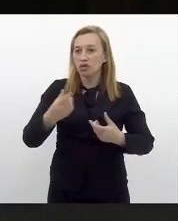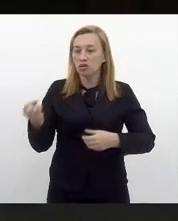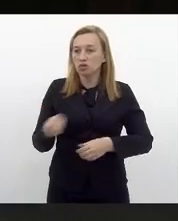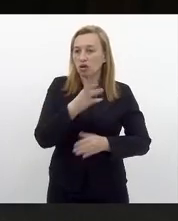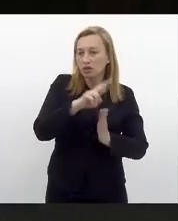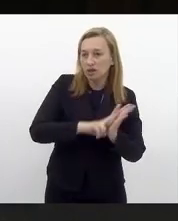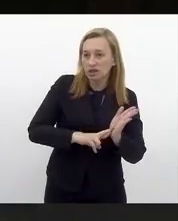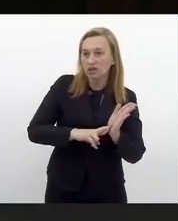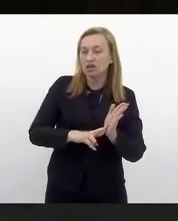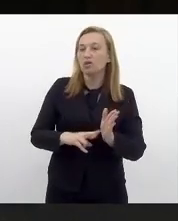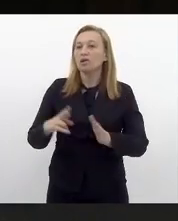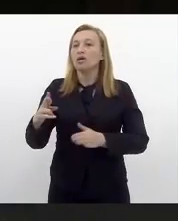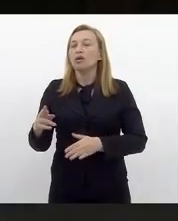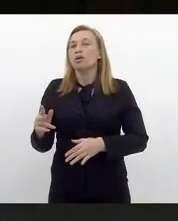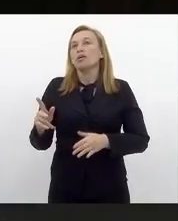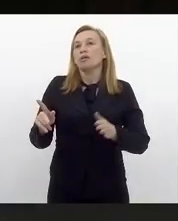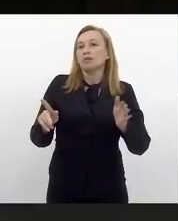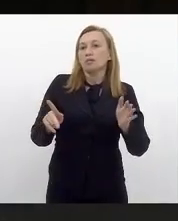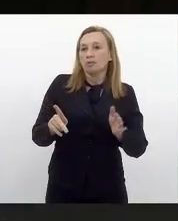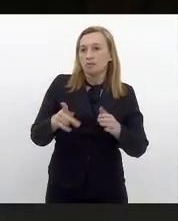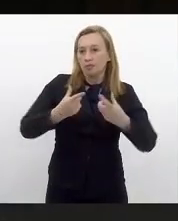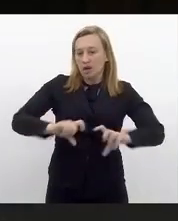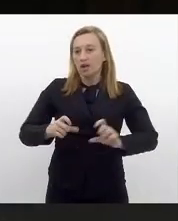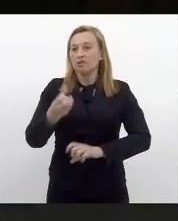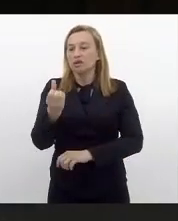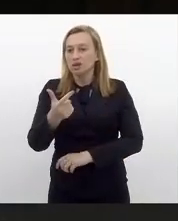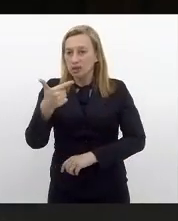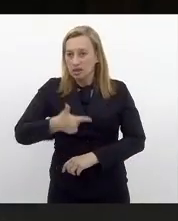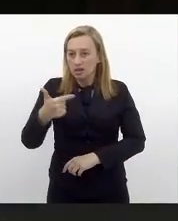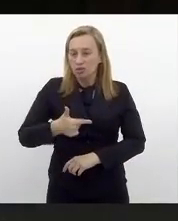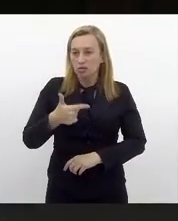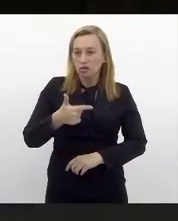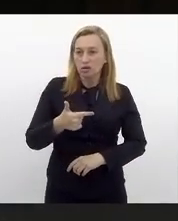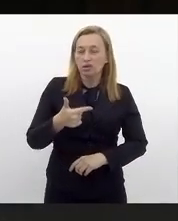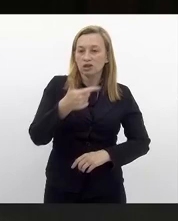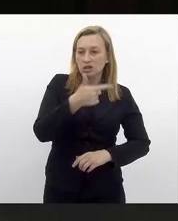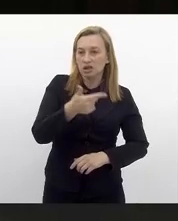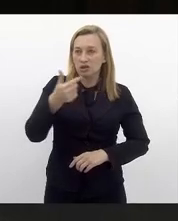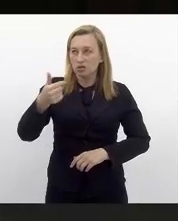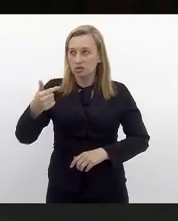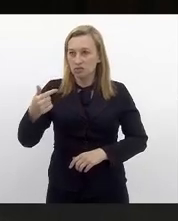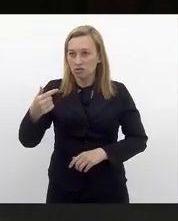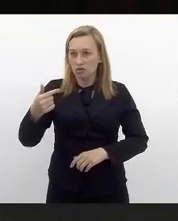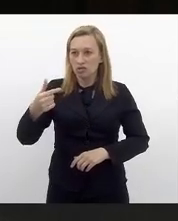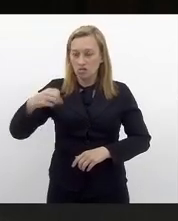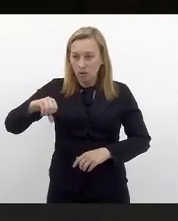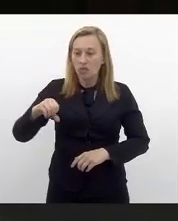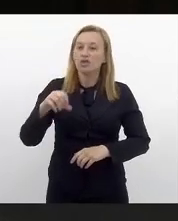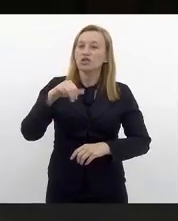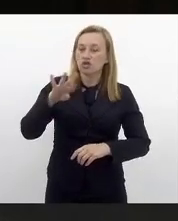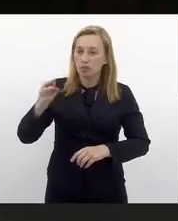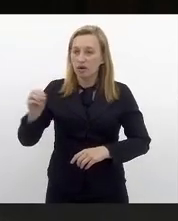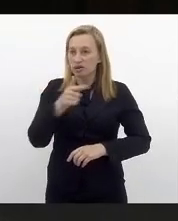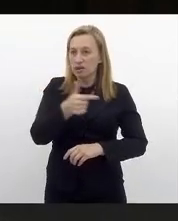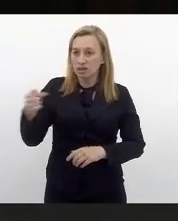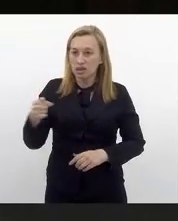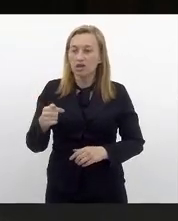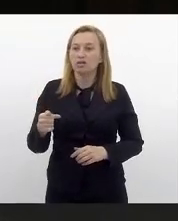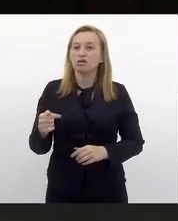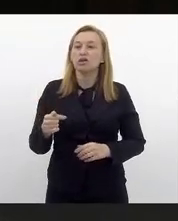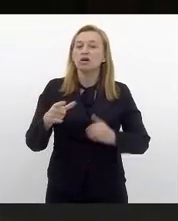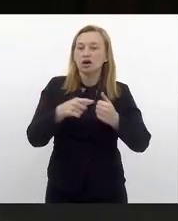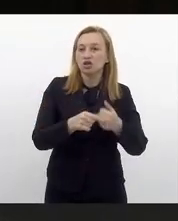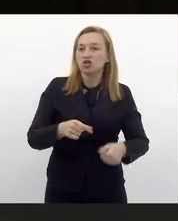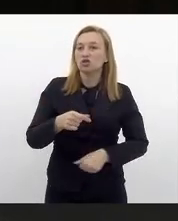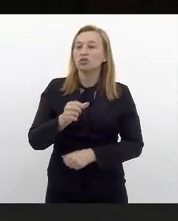redação ao parágrafo segundo do artigo 18 da lei complementar Federal 159 19 de maio de 17 as vedações previstas no